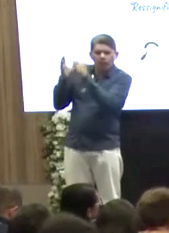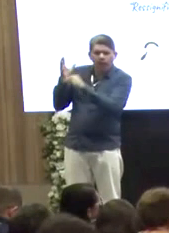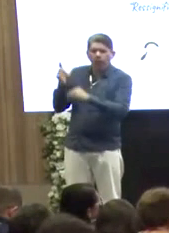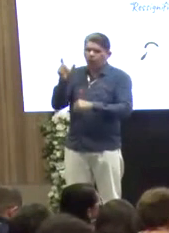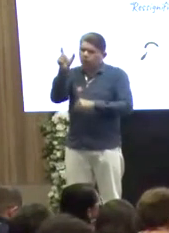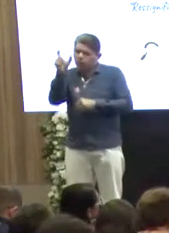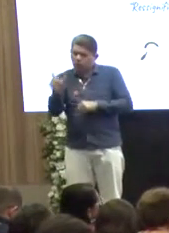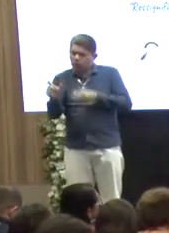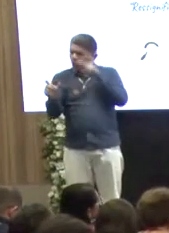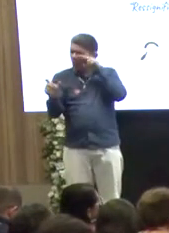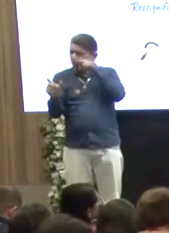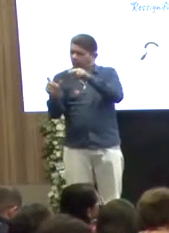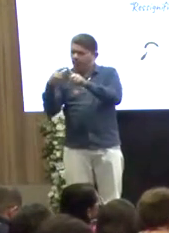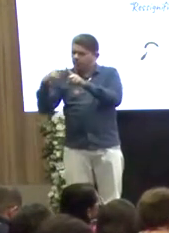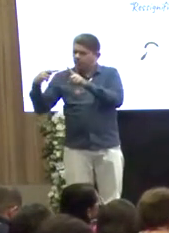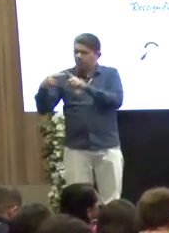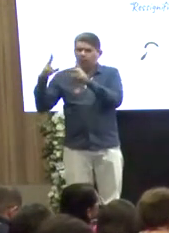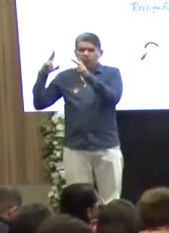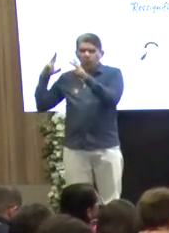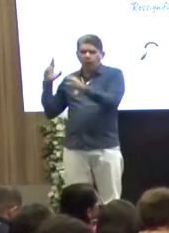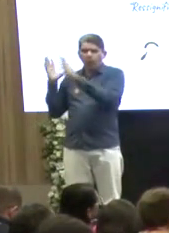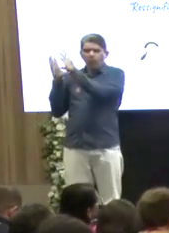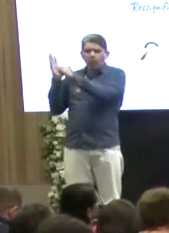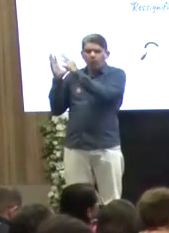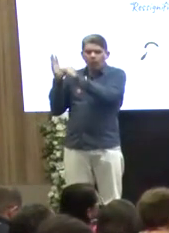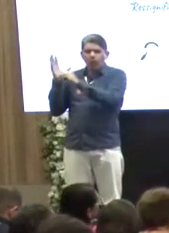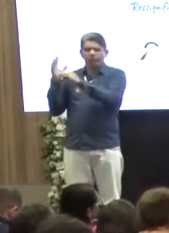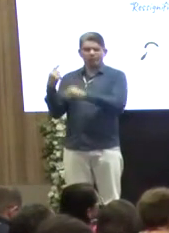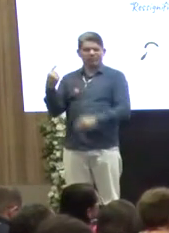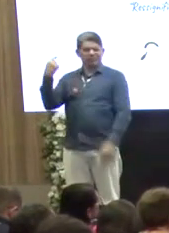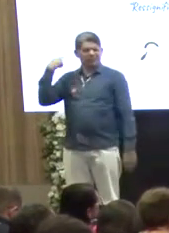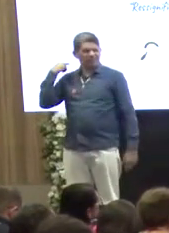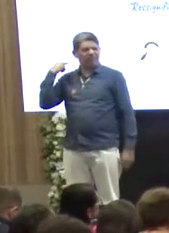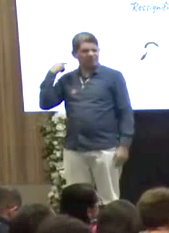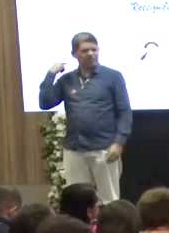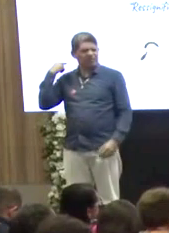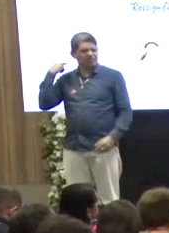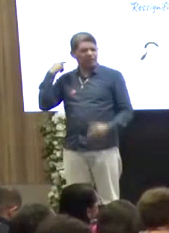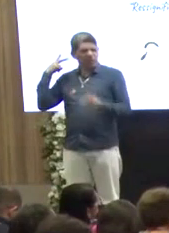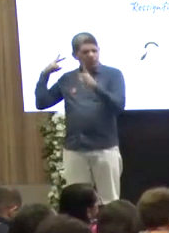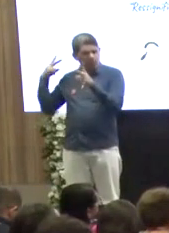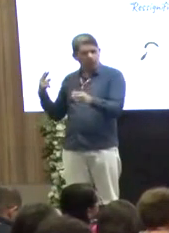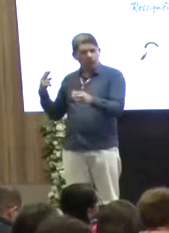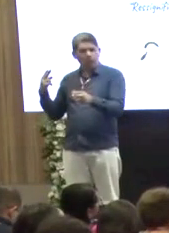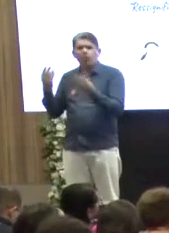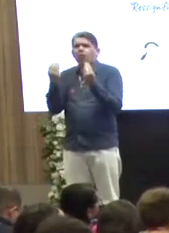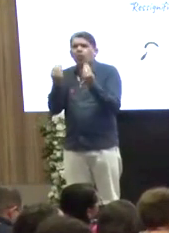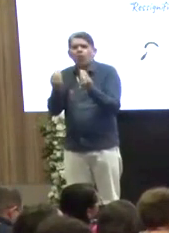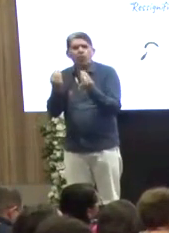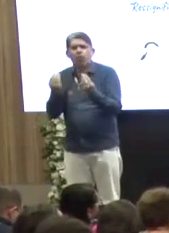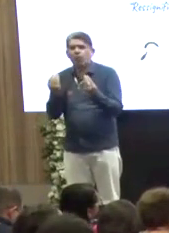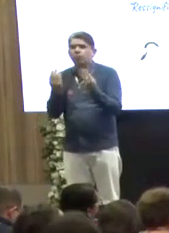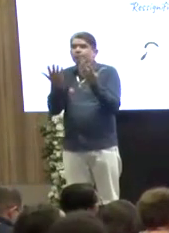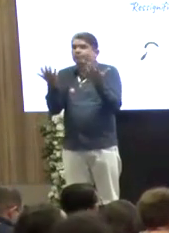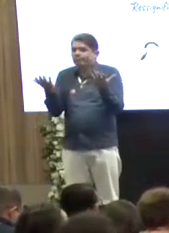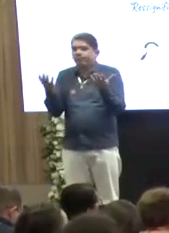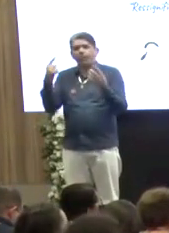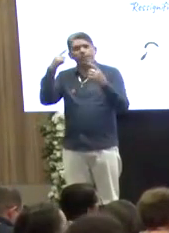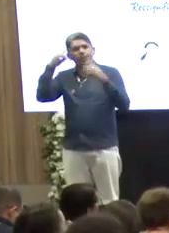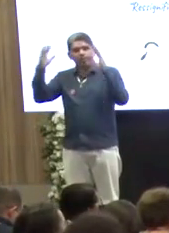80. E é isso que a gente tem que pensar. Imaginem, se a gente hoje tem a mesma concepção, ou o mesmo tipo